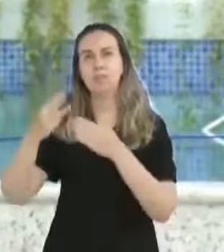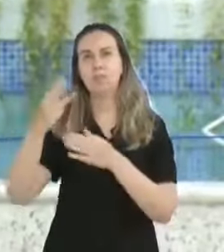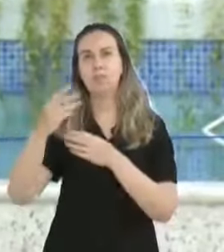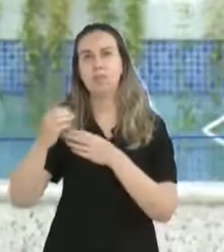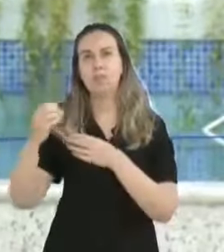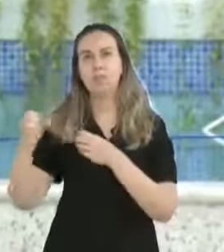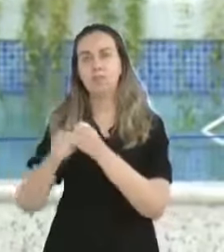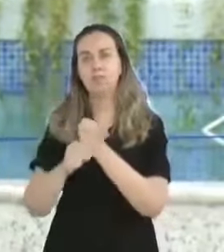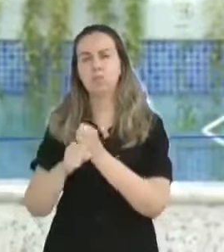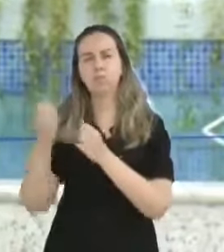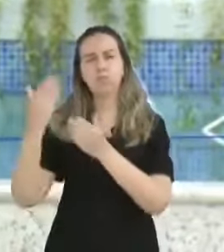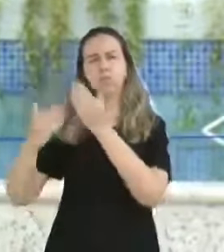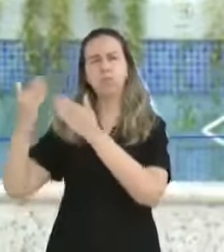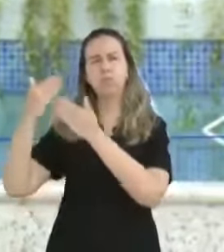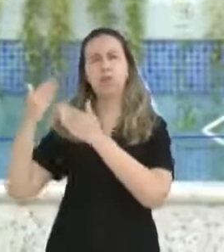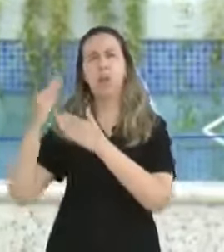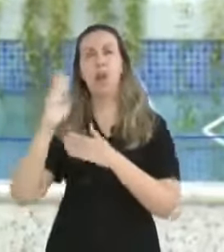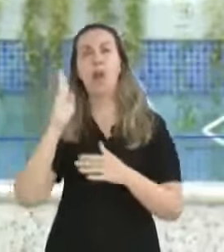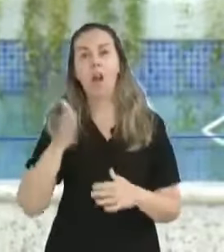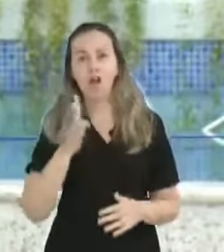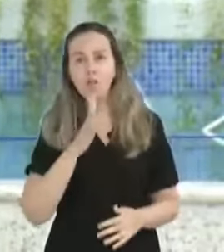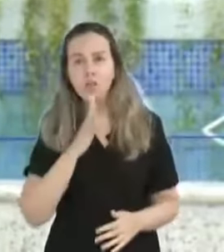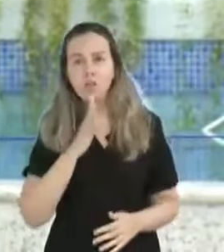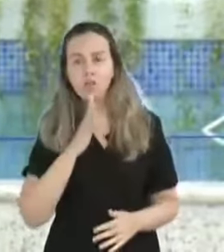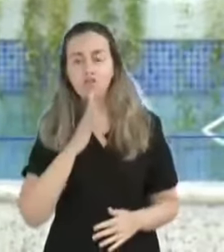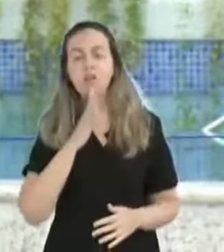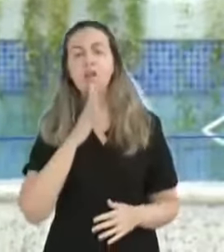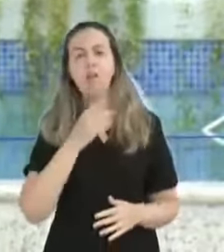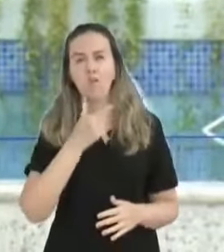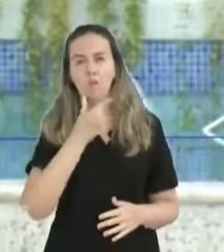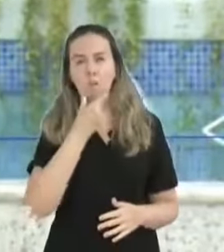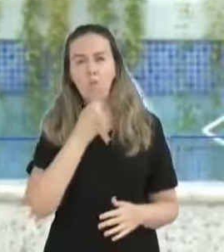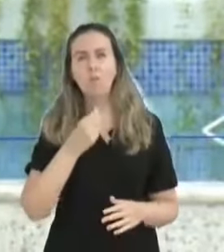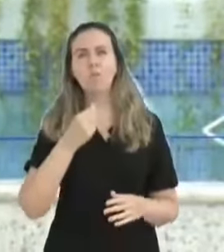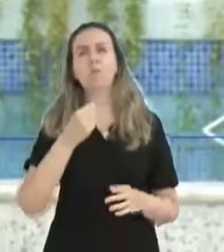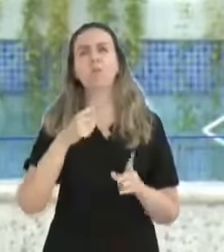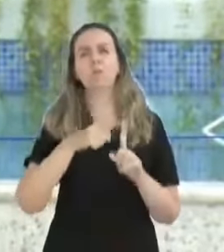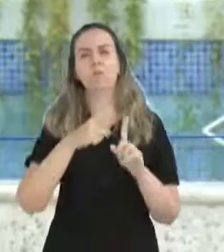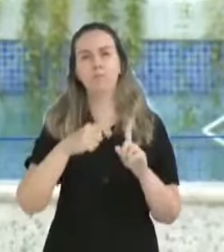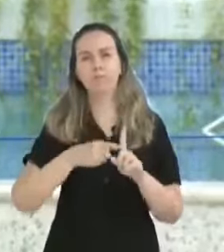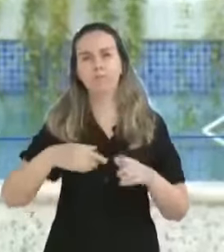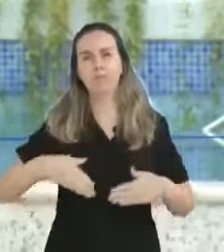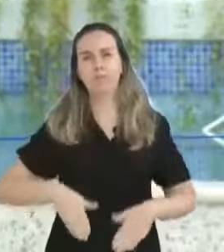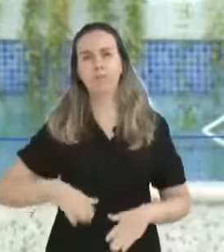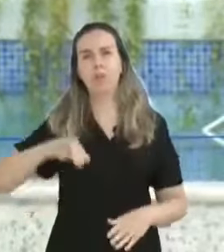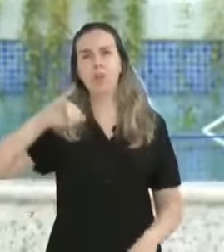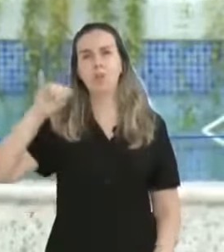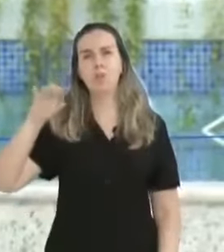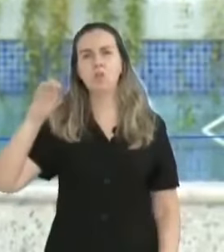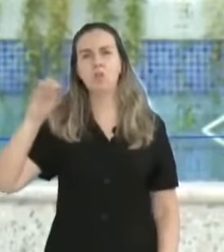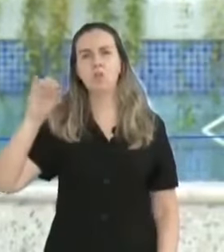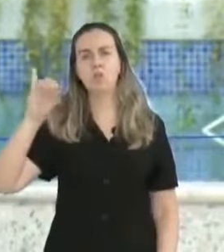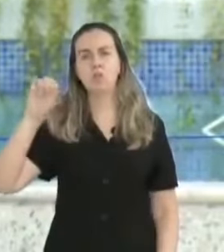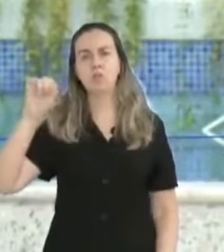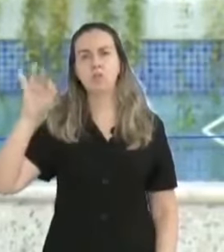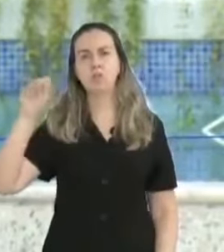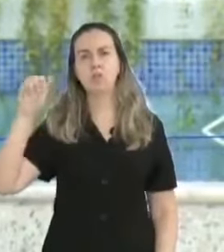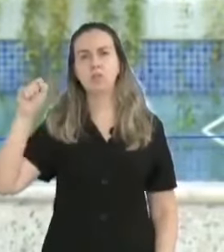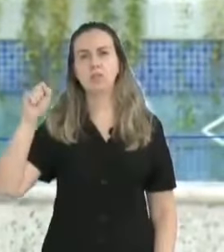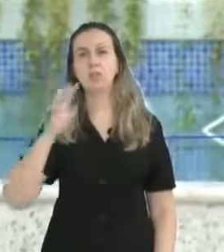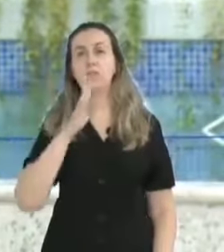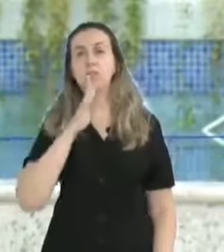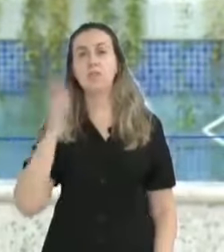nascer, exatamente mostrando que o nosso Deus, ele vê